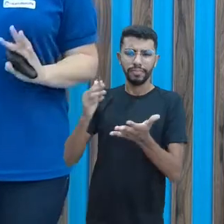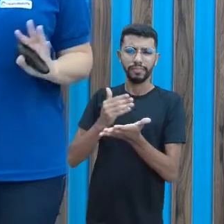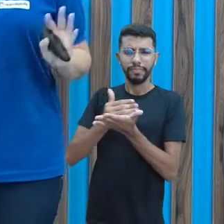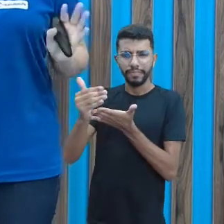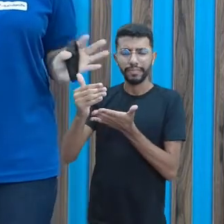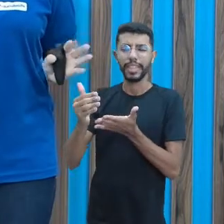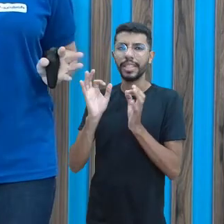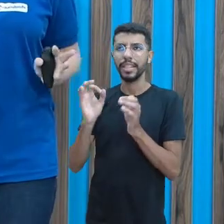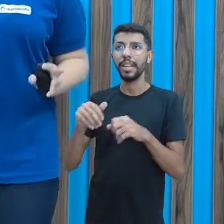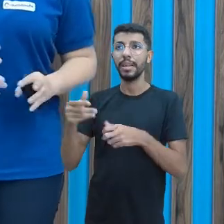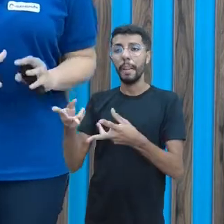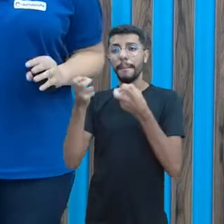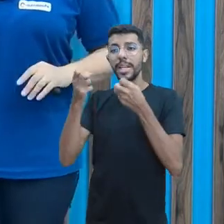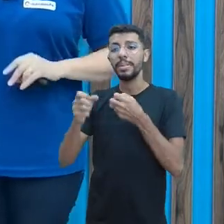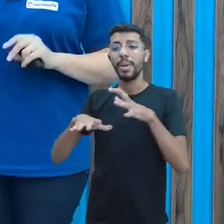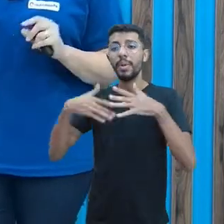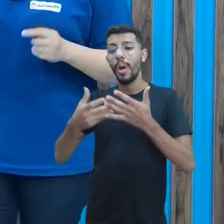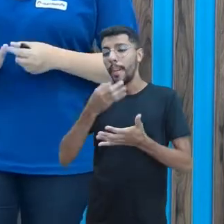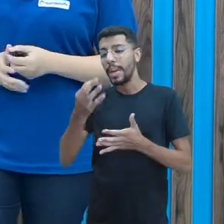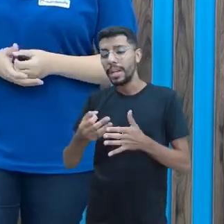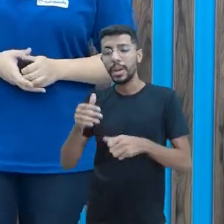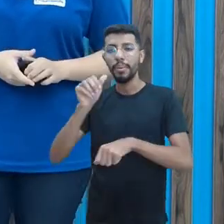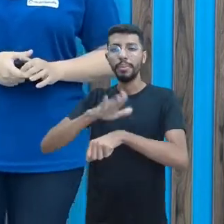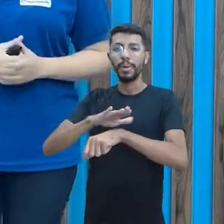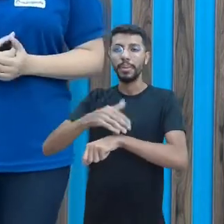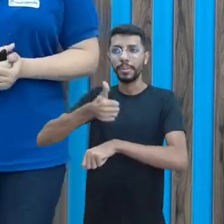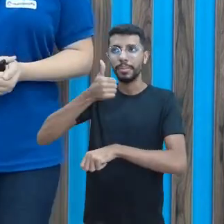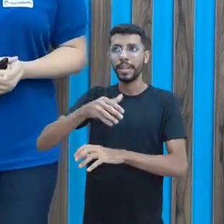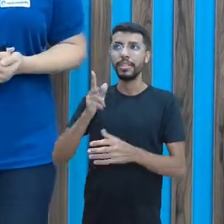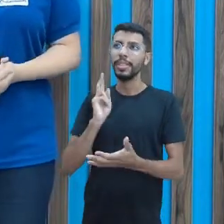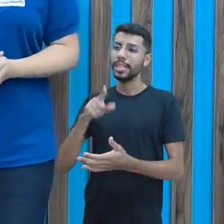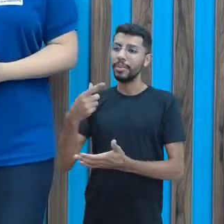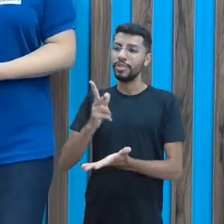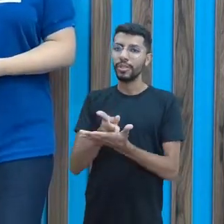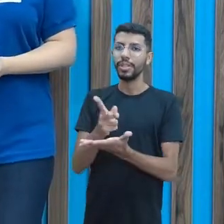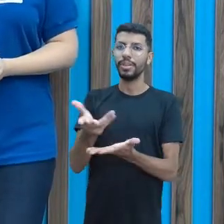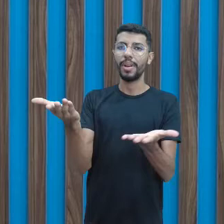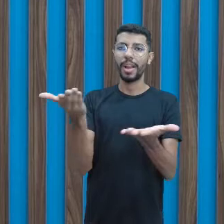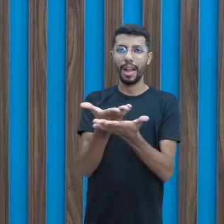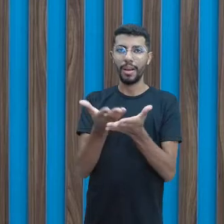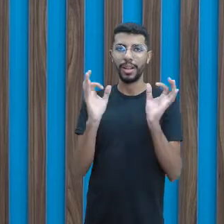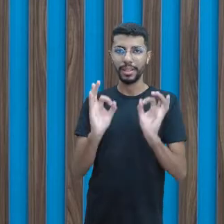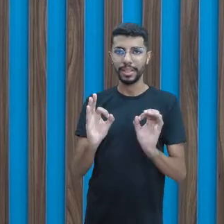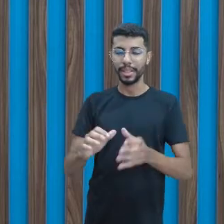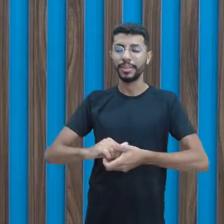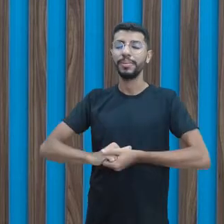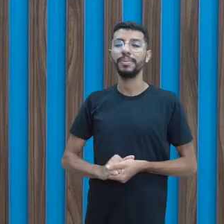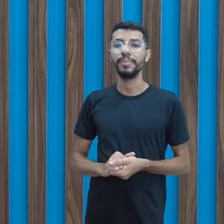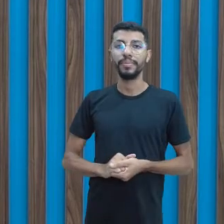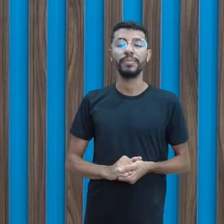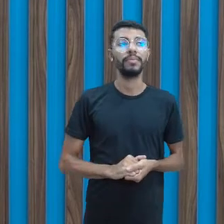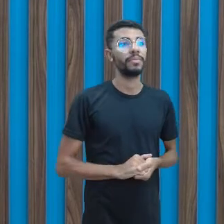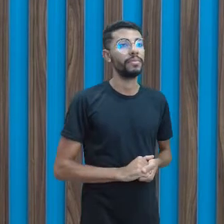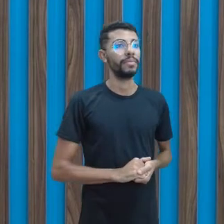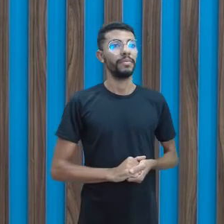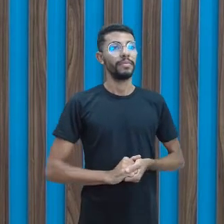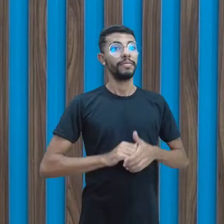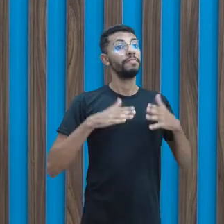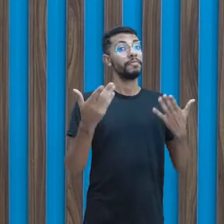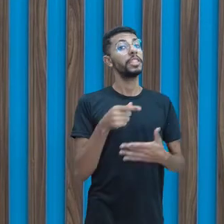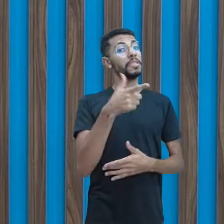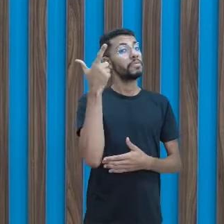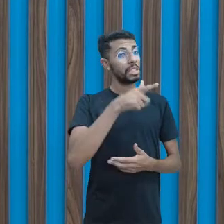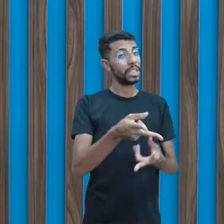teve desse primeiro momento. E a gente vai dando continuidade aqui à nossa aula. Liga lá, professor. Bom, você consegue